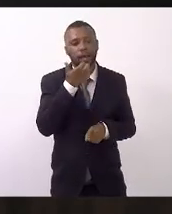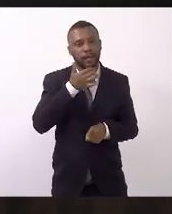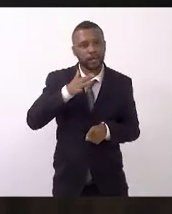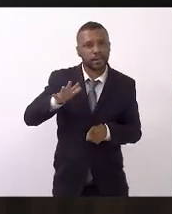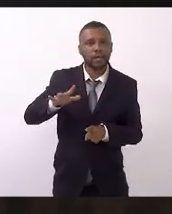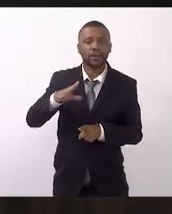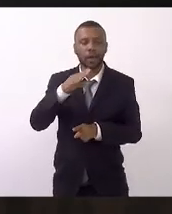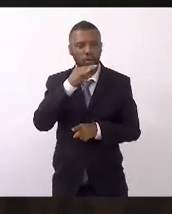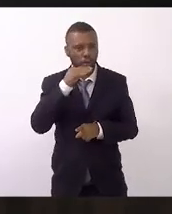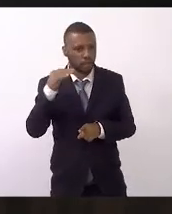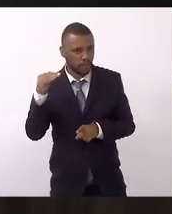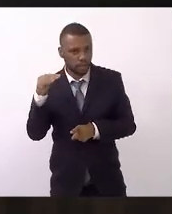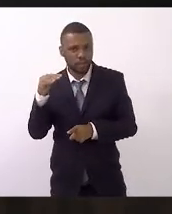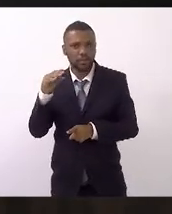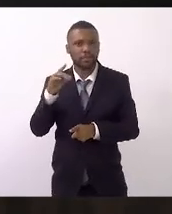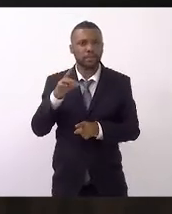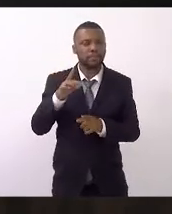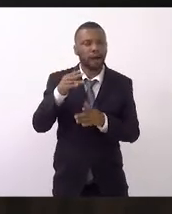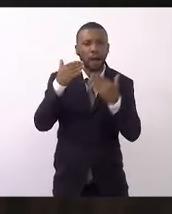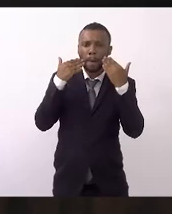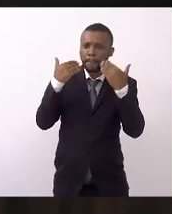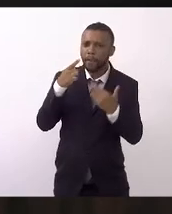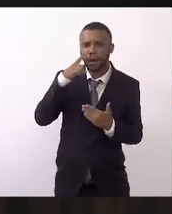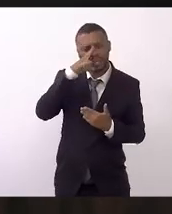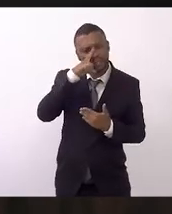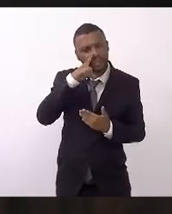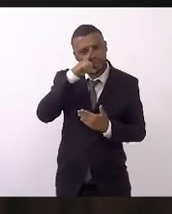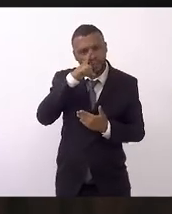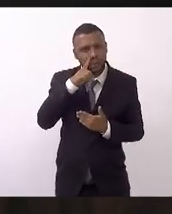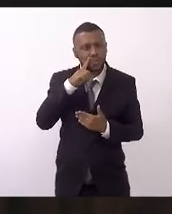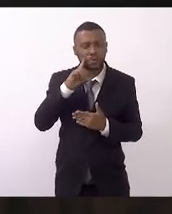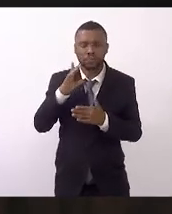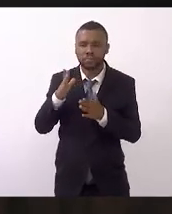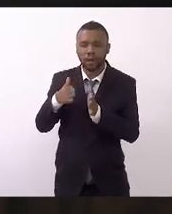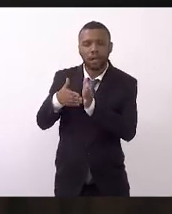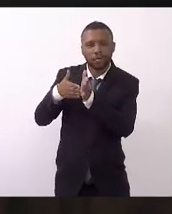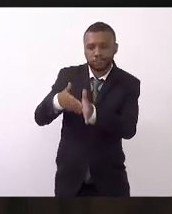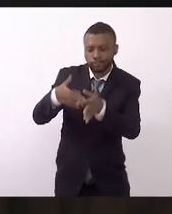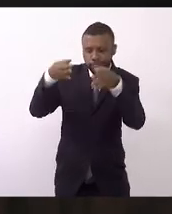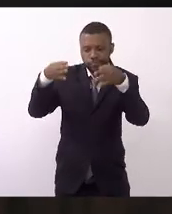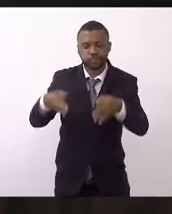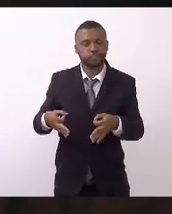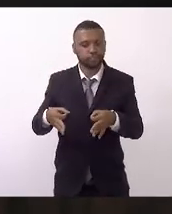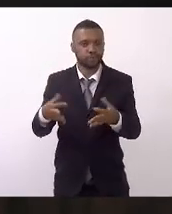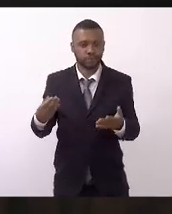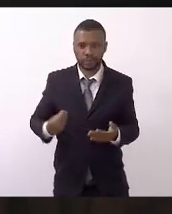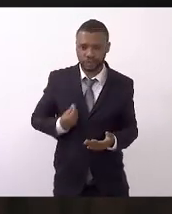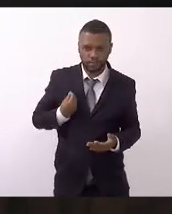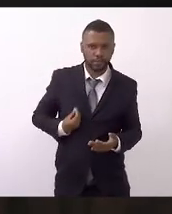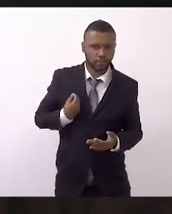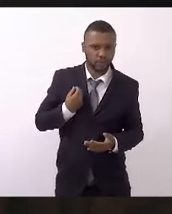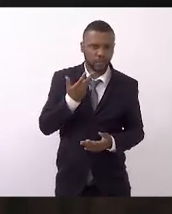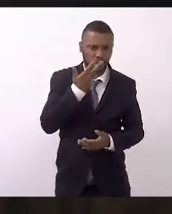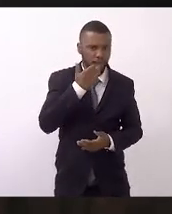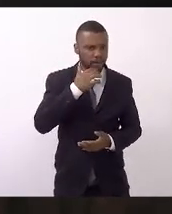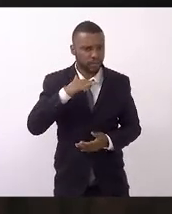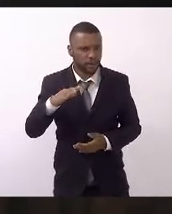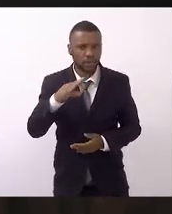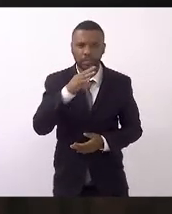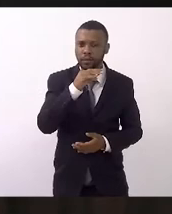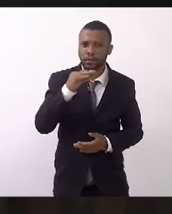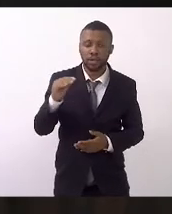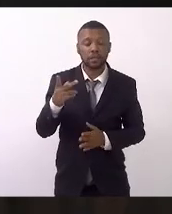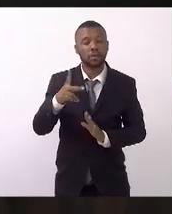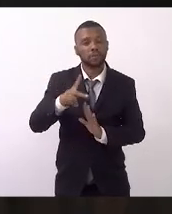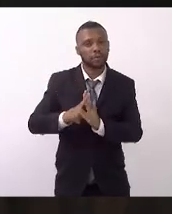o adolescente, que vá pôr em risco a integridade dessa criança e desse adolescente. Então, é um projeto, era para